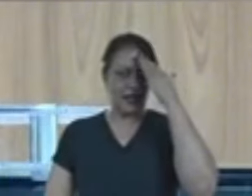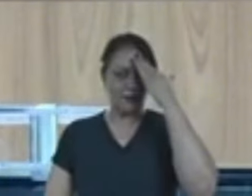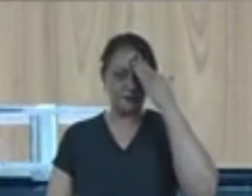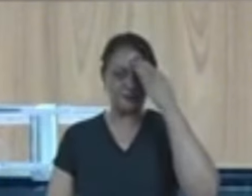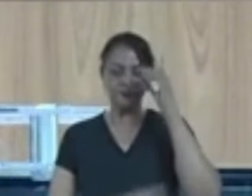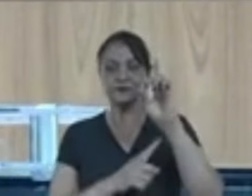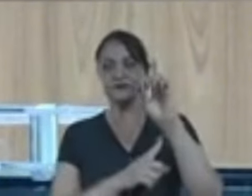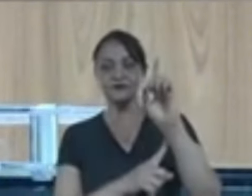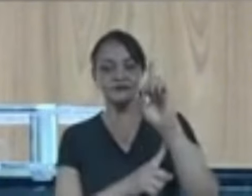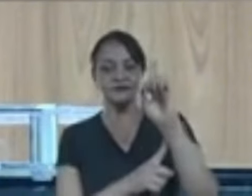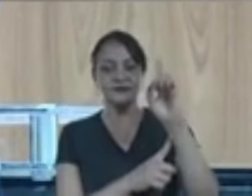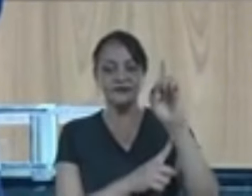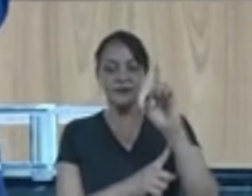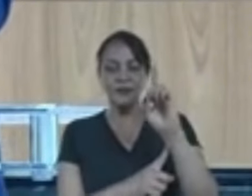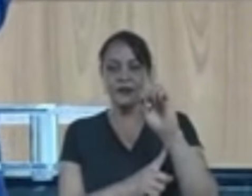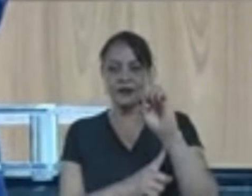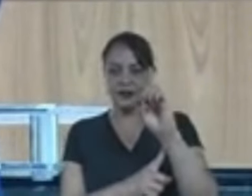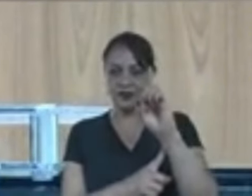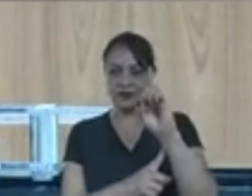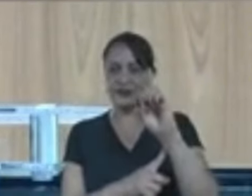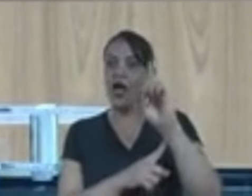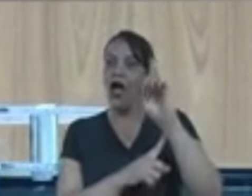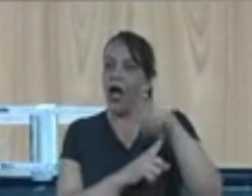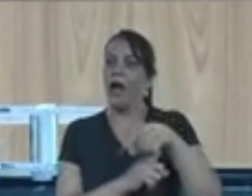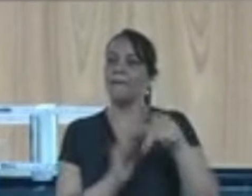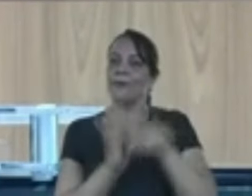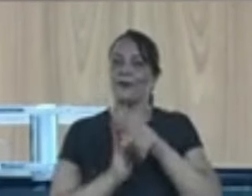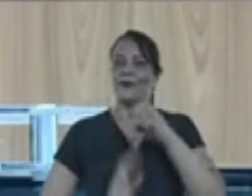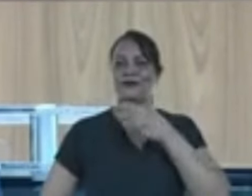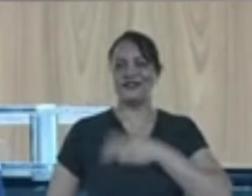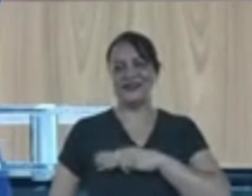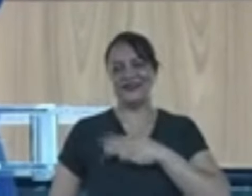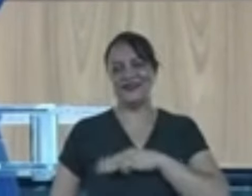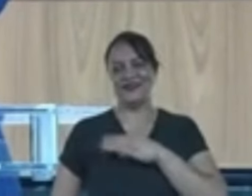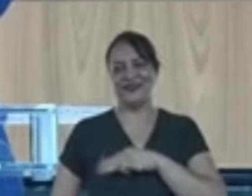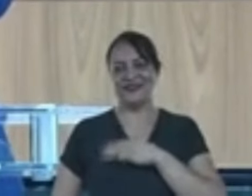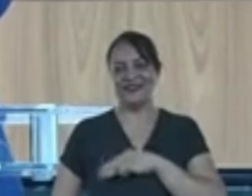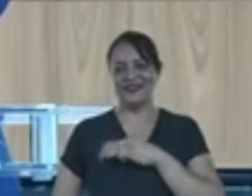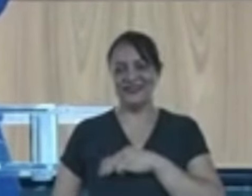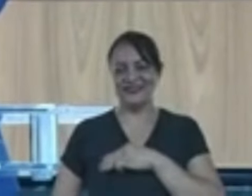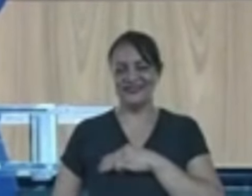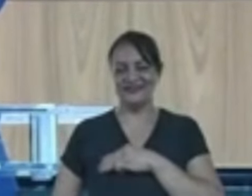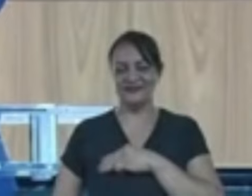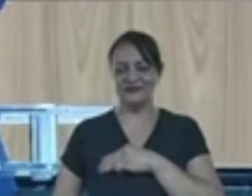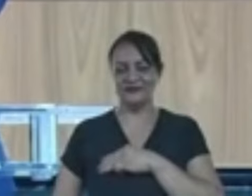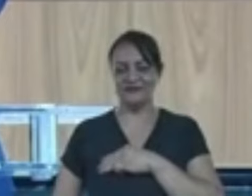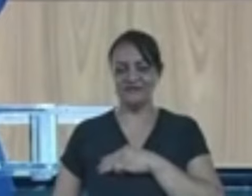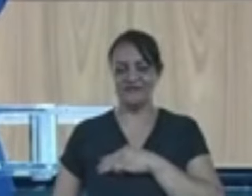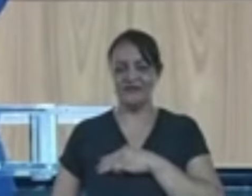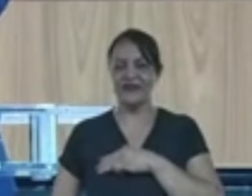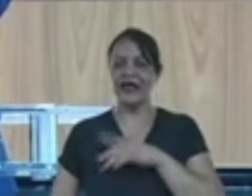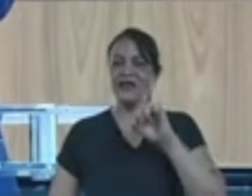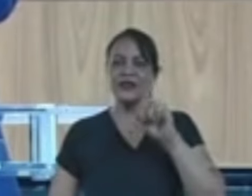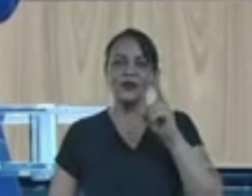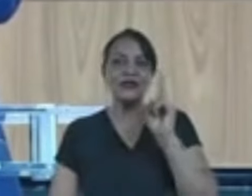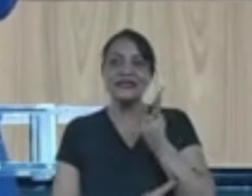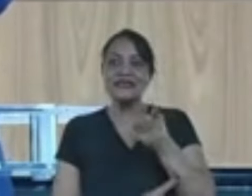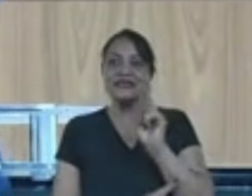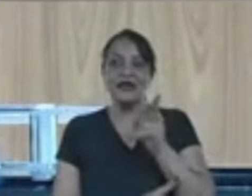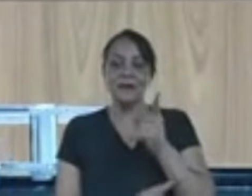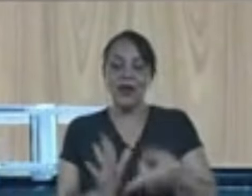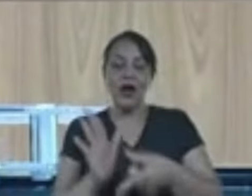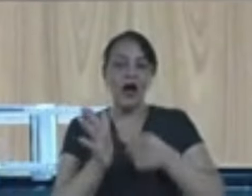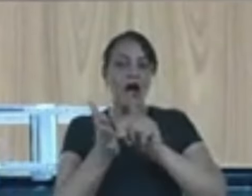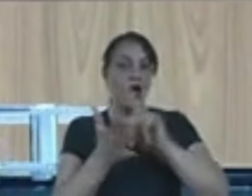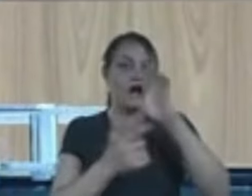Deus, ele é um Deus de misericórdia. Nós sabemos que ele sempre, antes de tomar uma